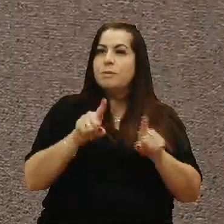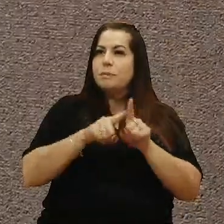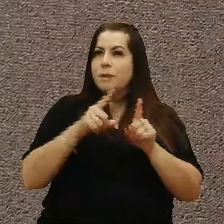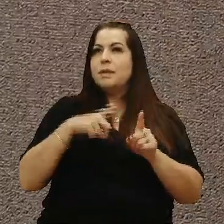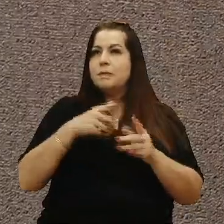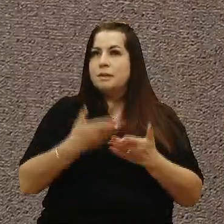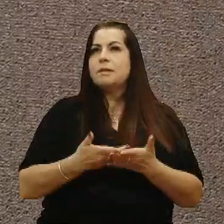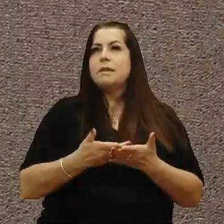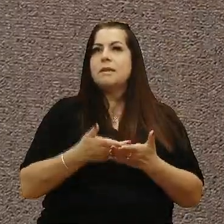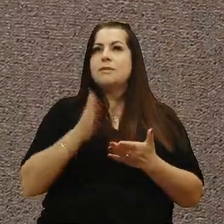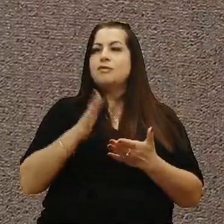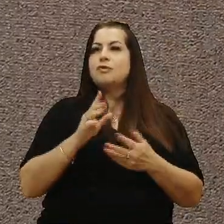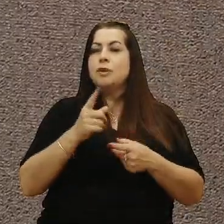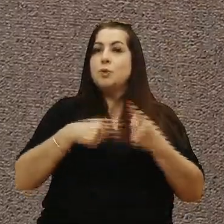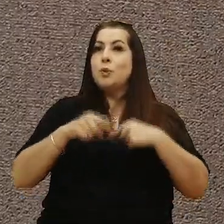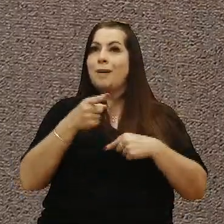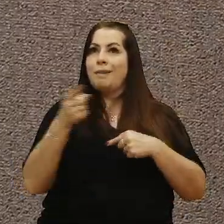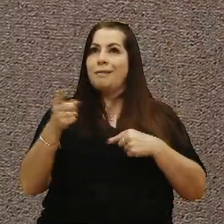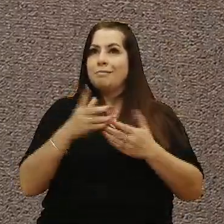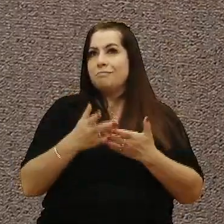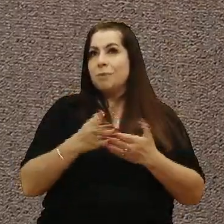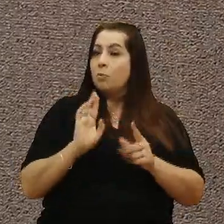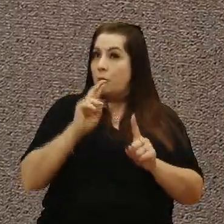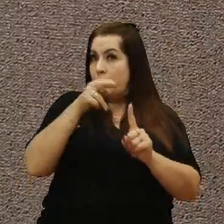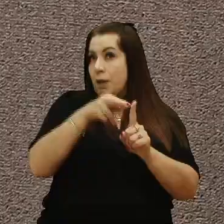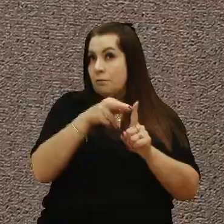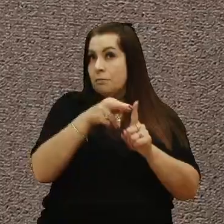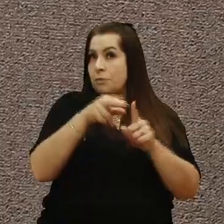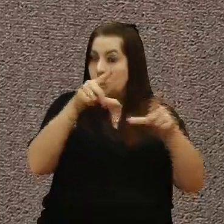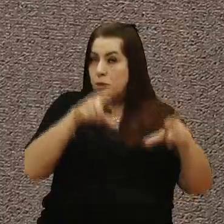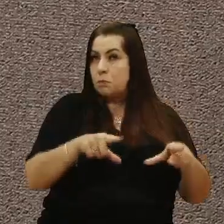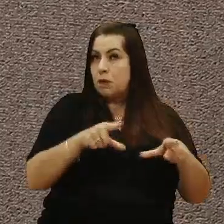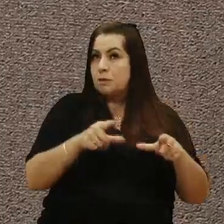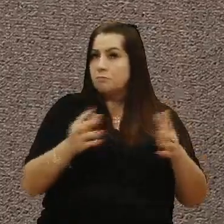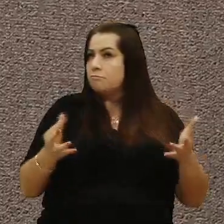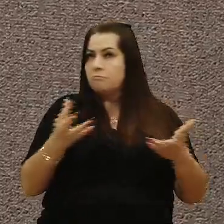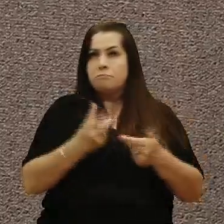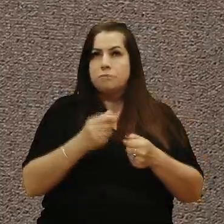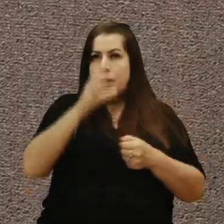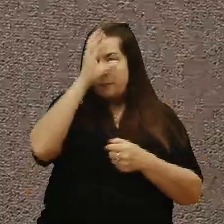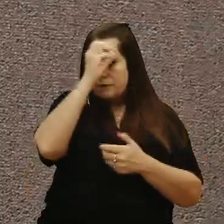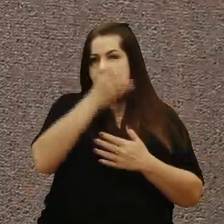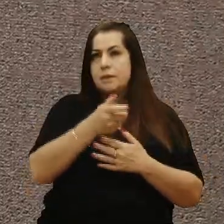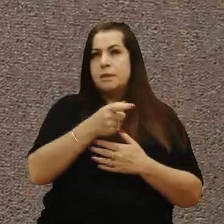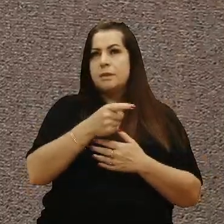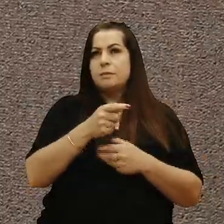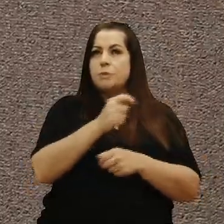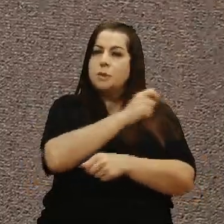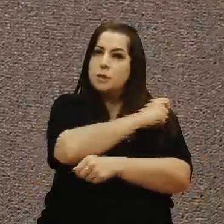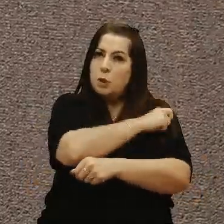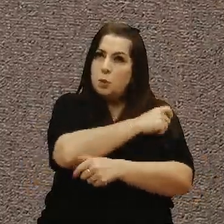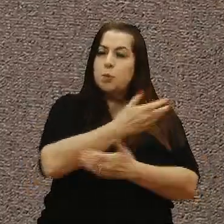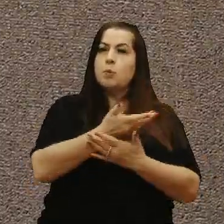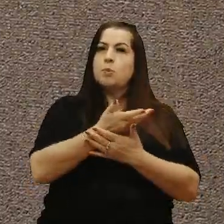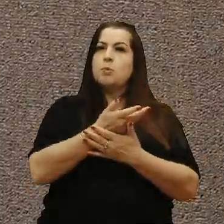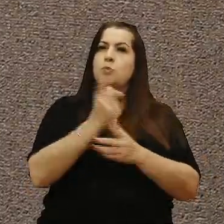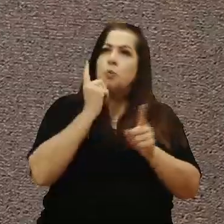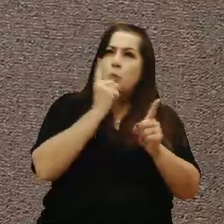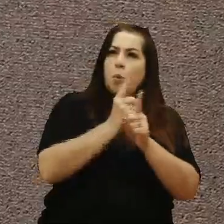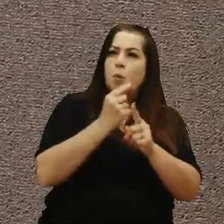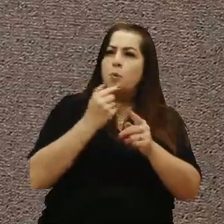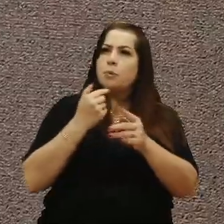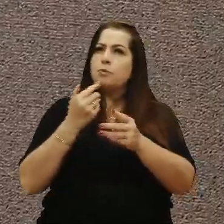tem também já se tornado uma referência, um espaço incrível de aprendizado para esses estudantes, de encontro,